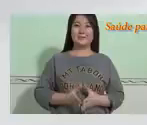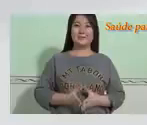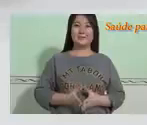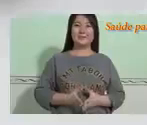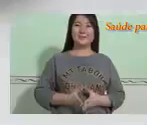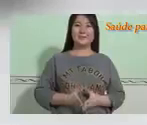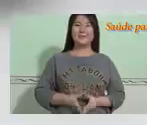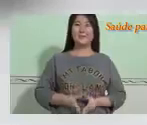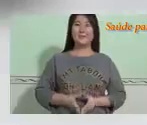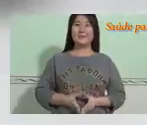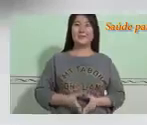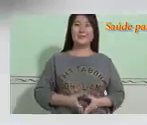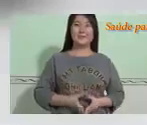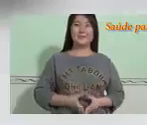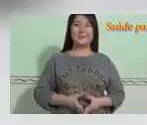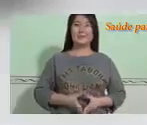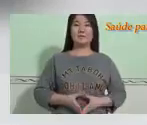SHUNSESS acento agudo